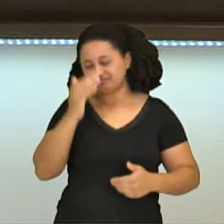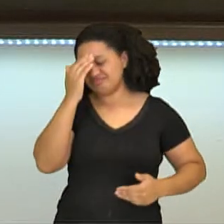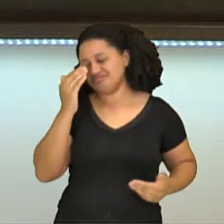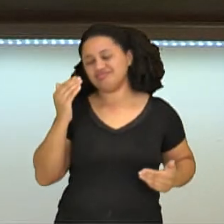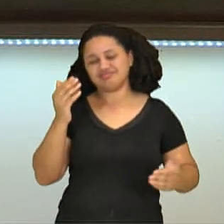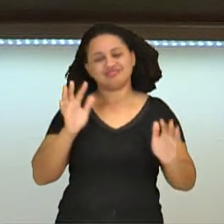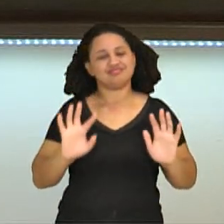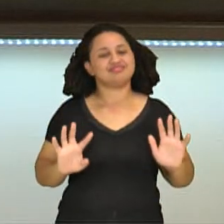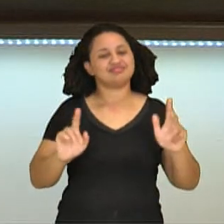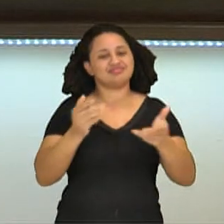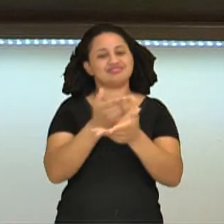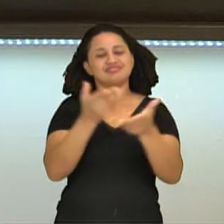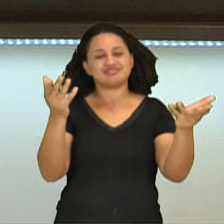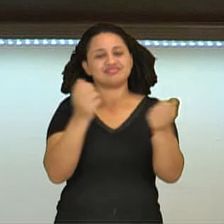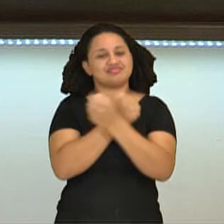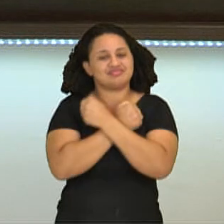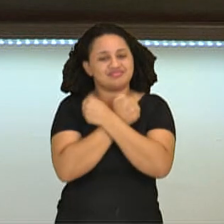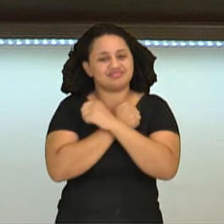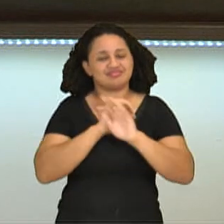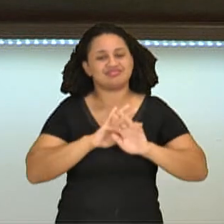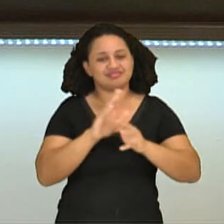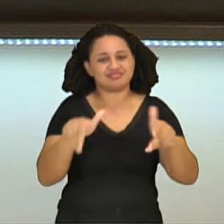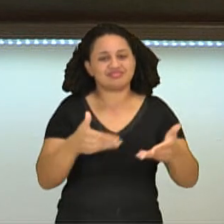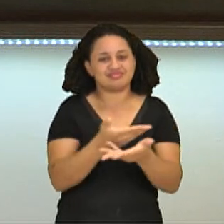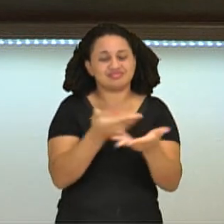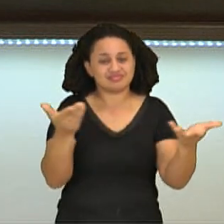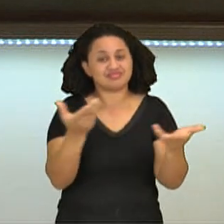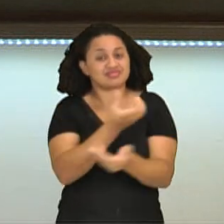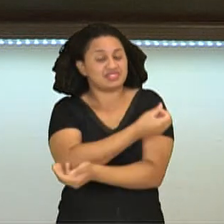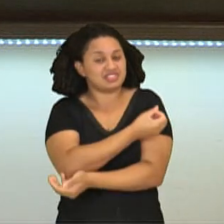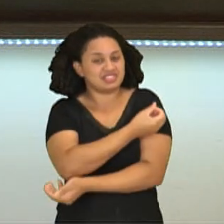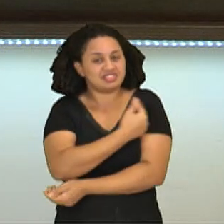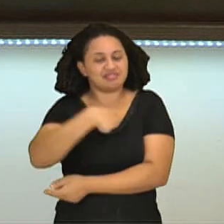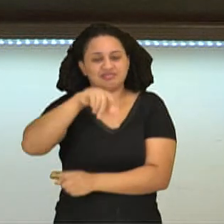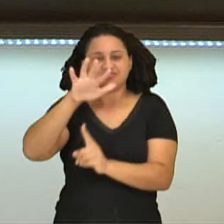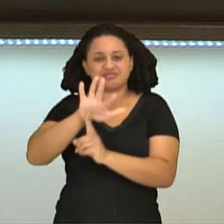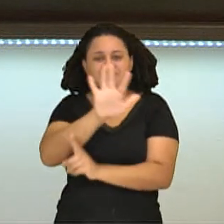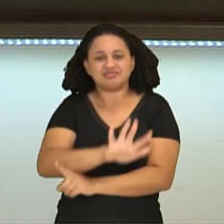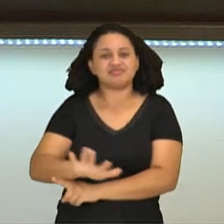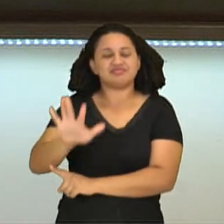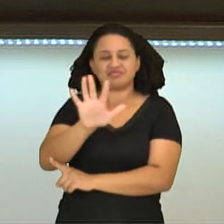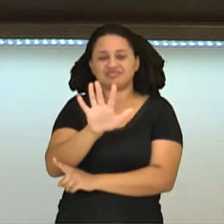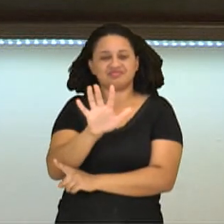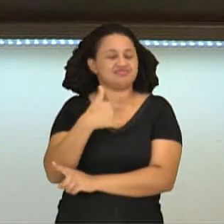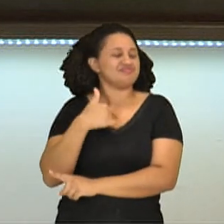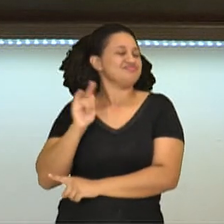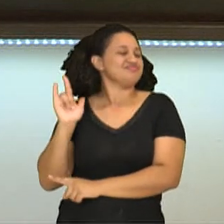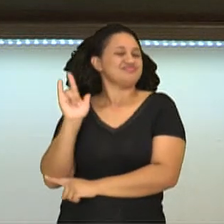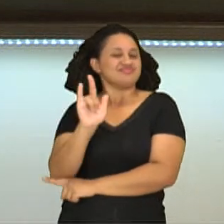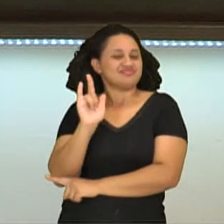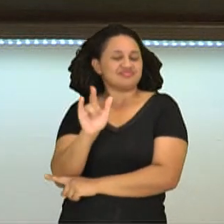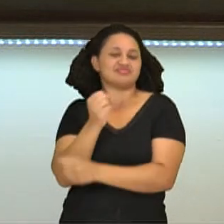Agradecer a todos vocês, aquele abração pro seu Roberto, ao sexto ano desse Paranazão, que o seu Roberto ama tanto.